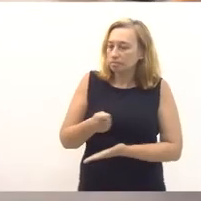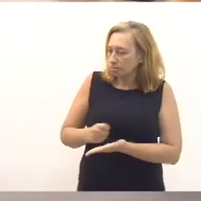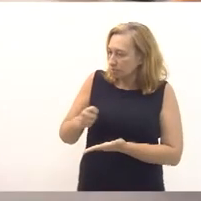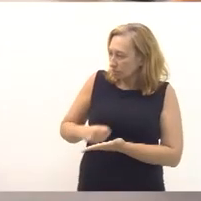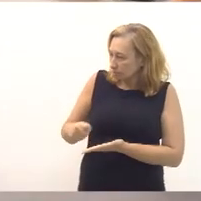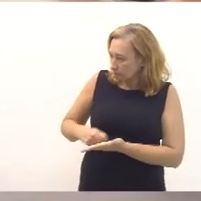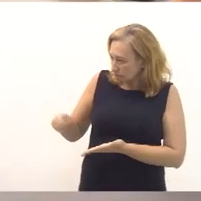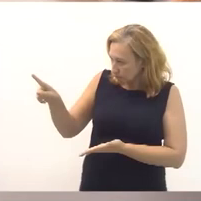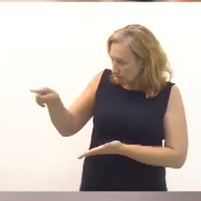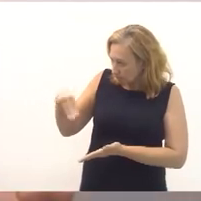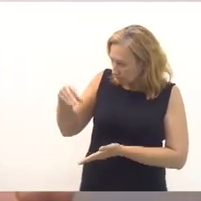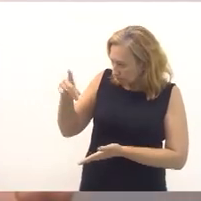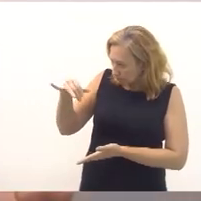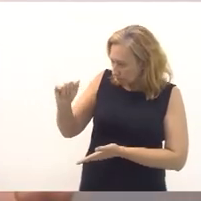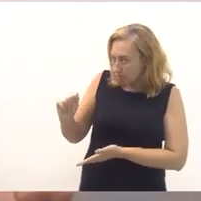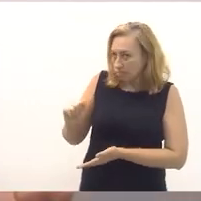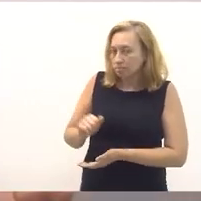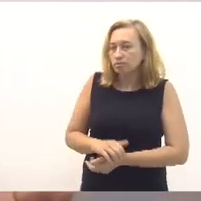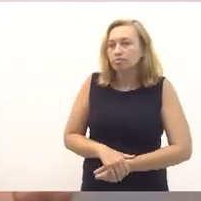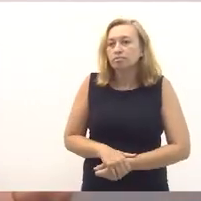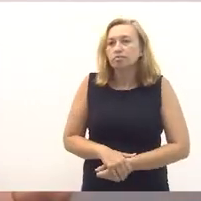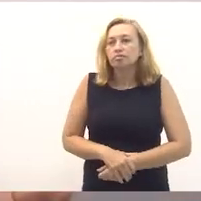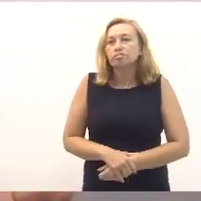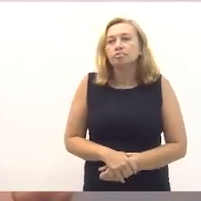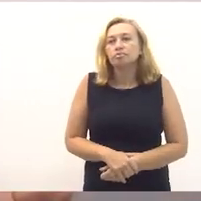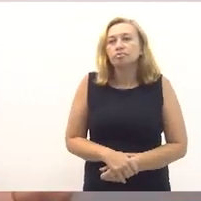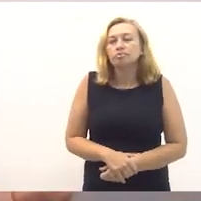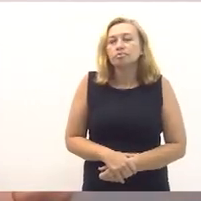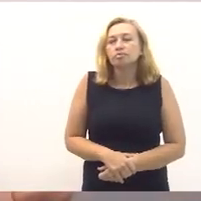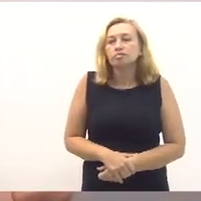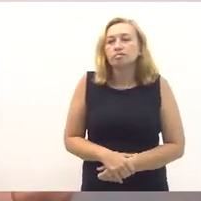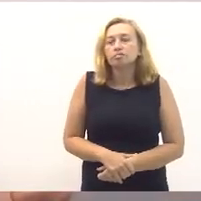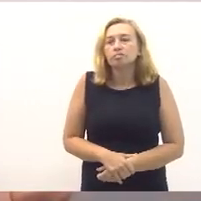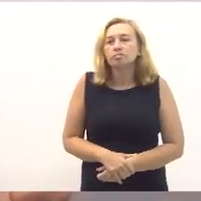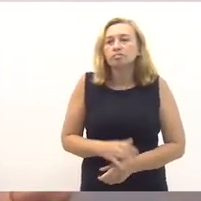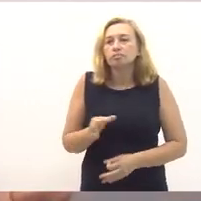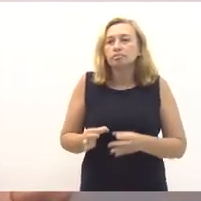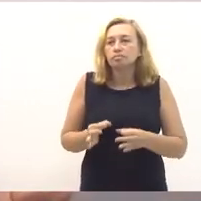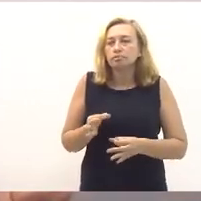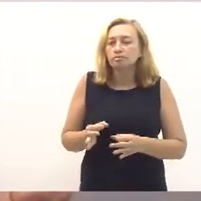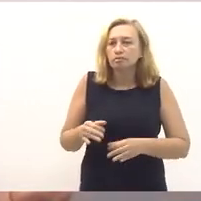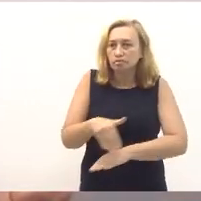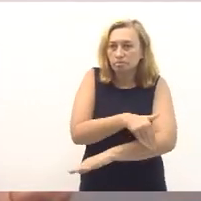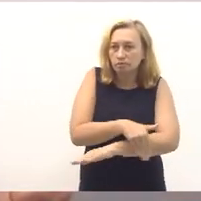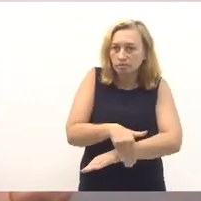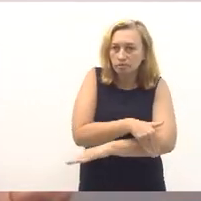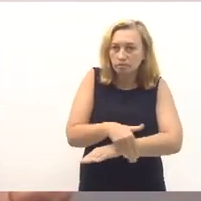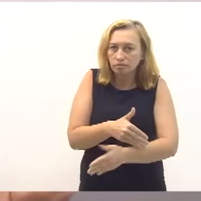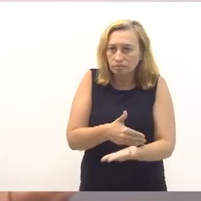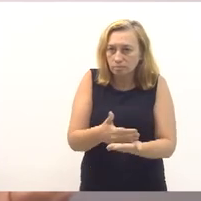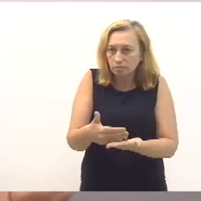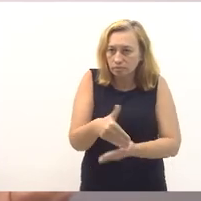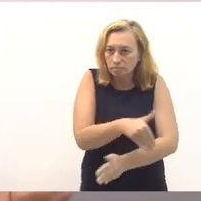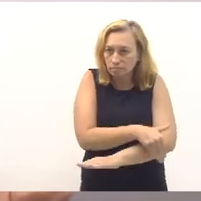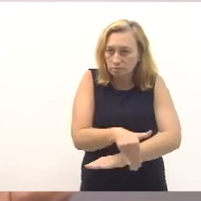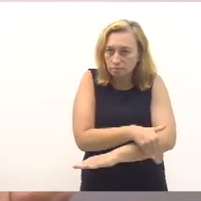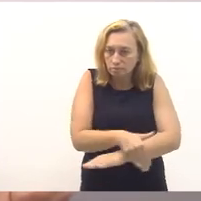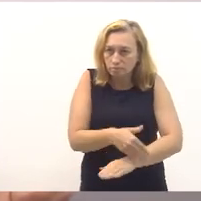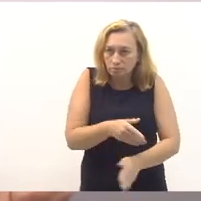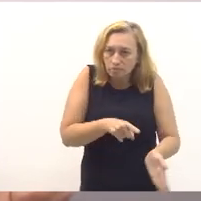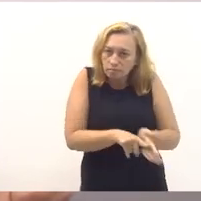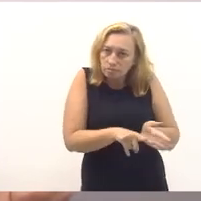Monique prata na minha experiência profissional o Tribunal de Rua a começa começa na rua com o